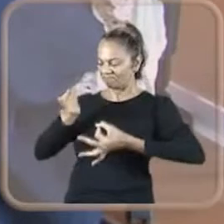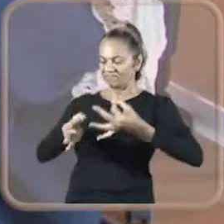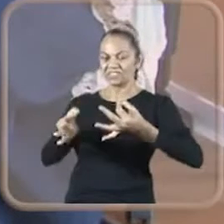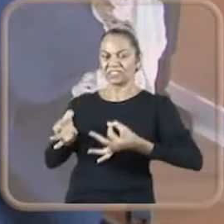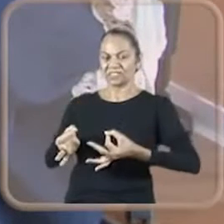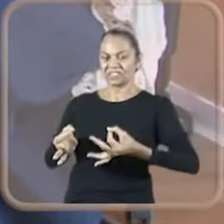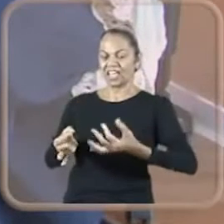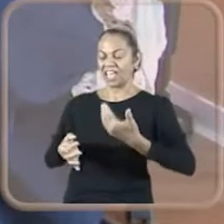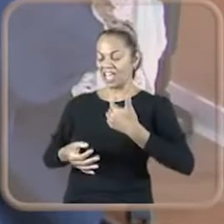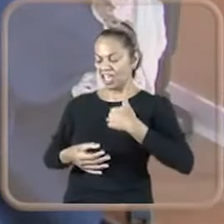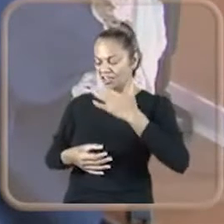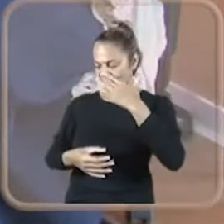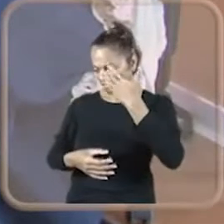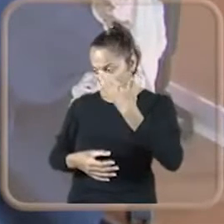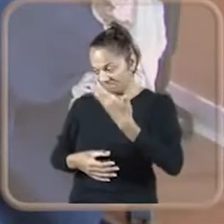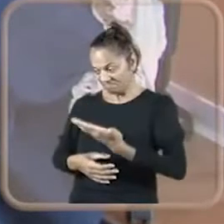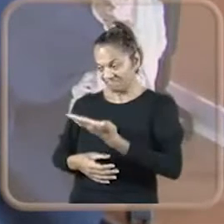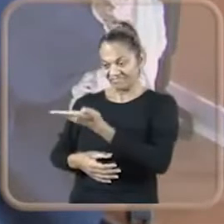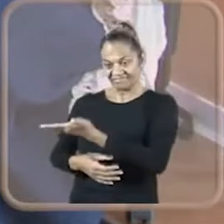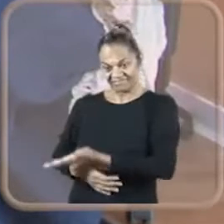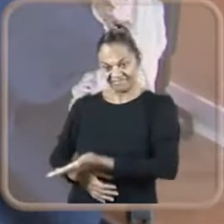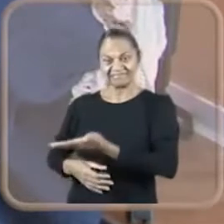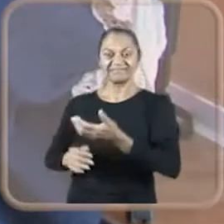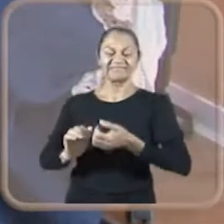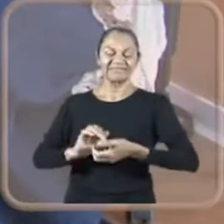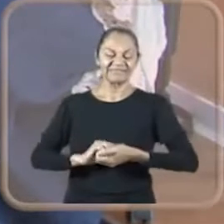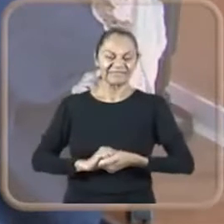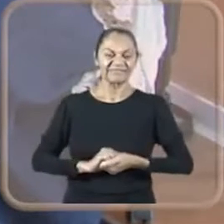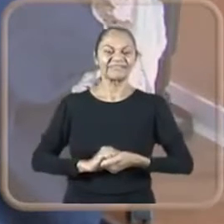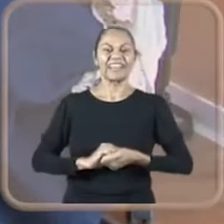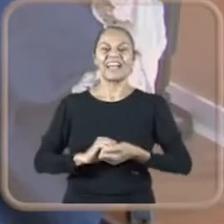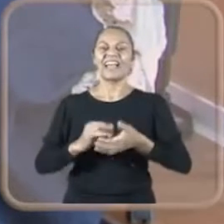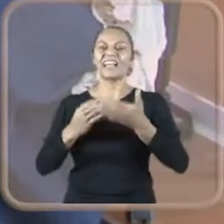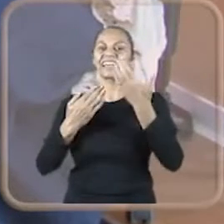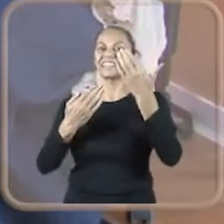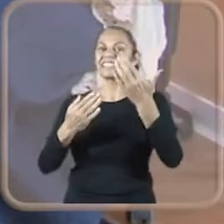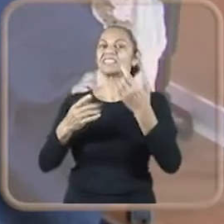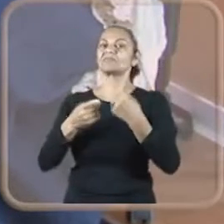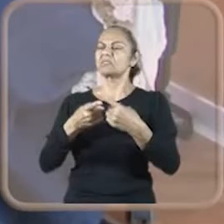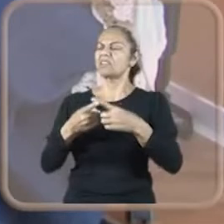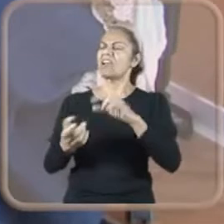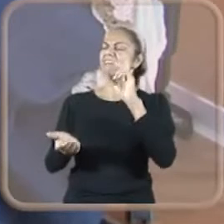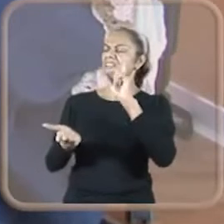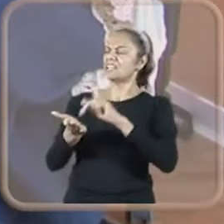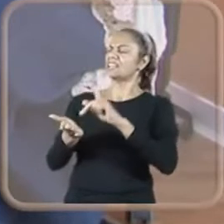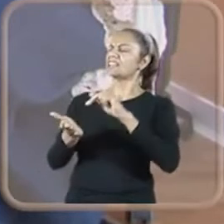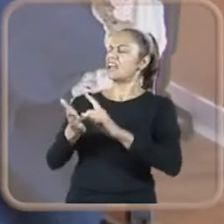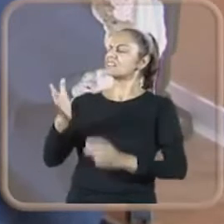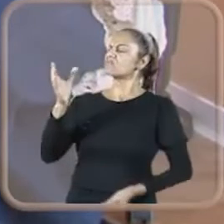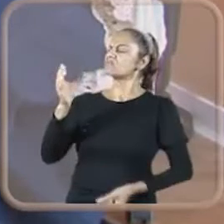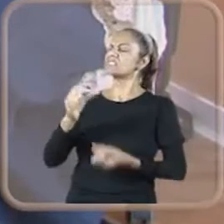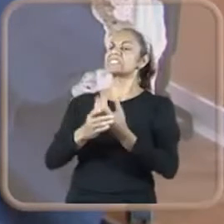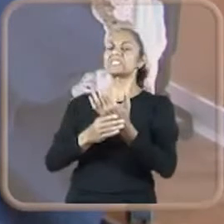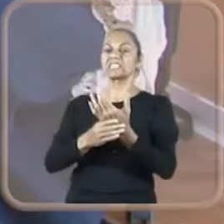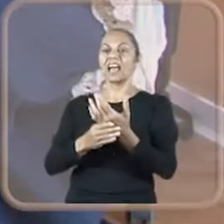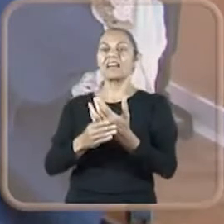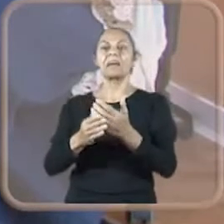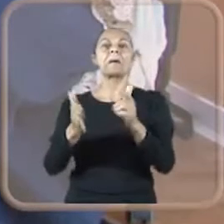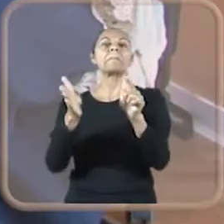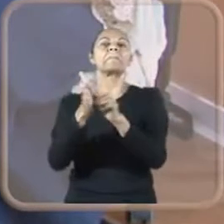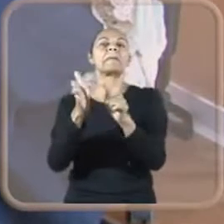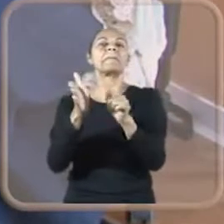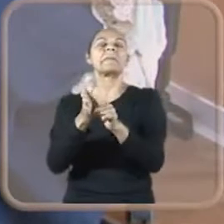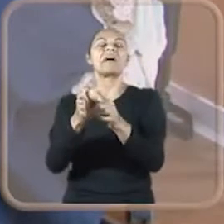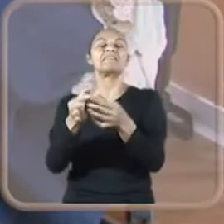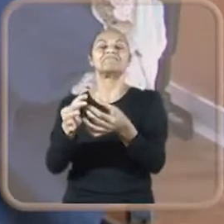grande homenagem, justíssima homenagem. Eu que rendo aqui os nossos cumprimentos e agradecimentos, porque de fato